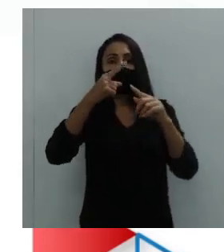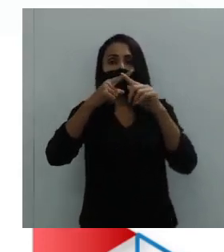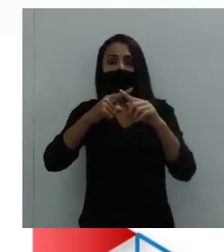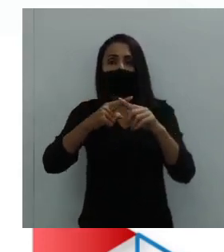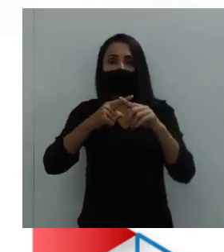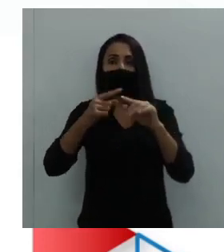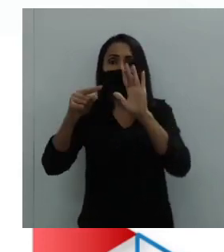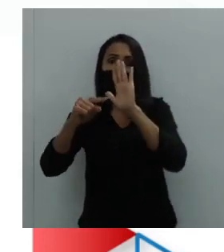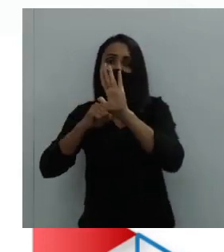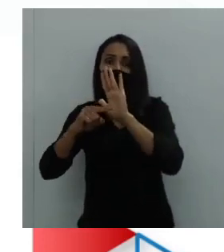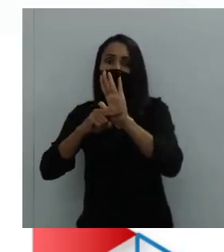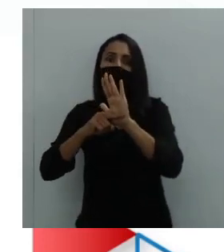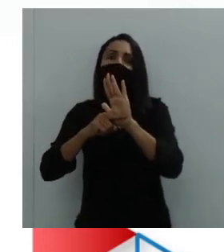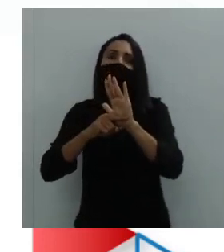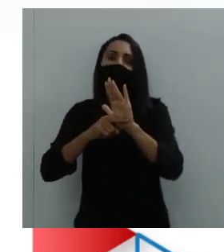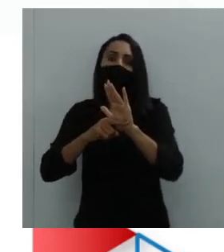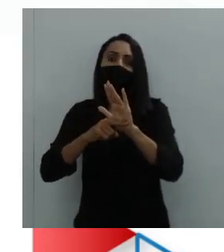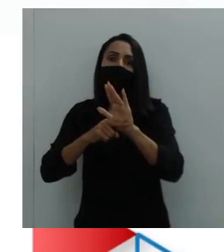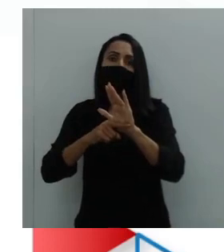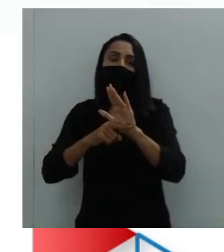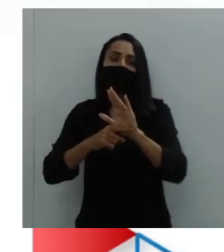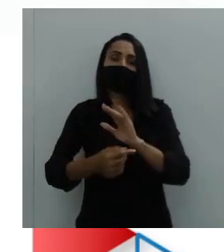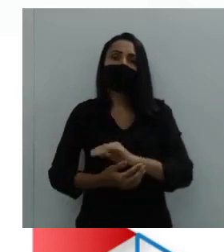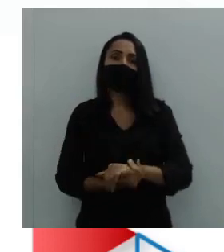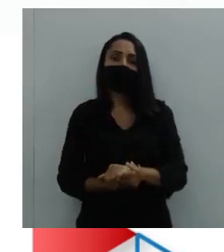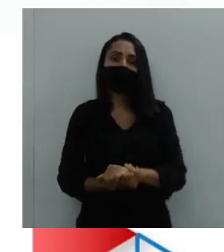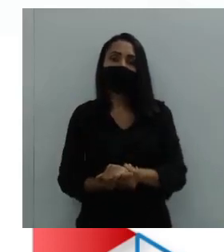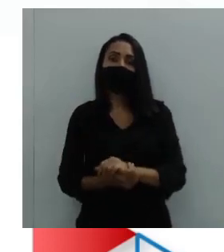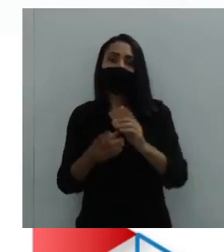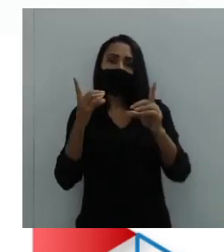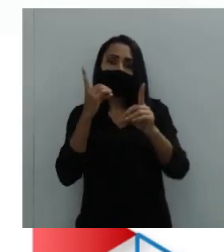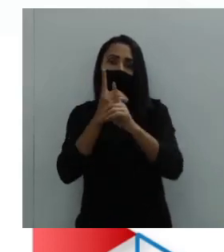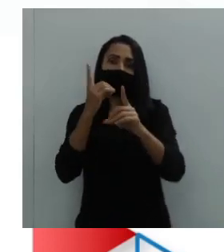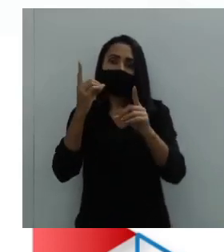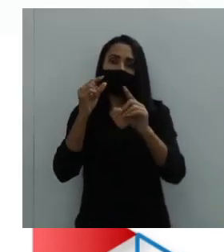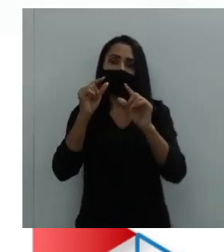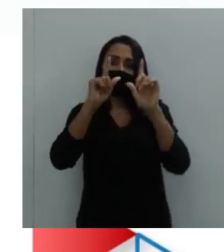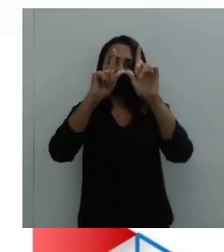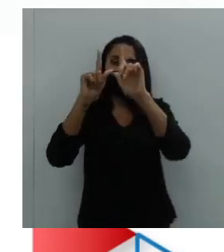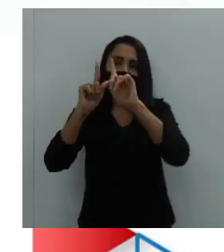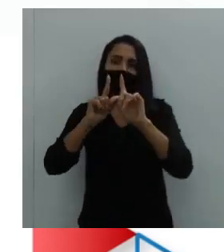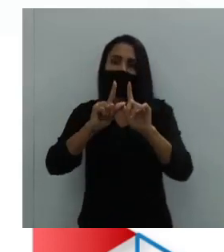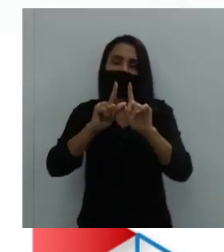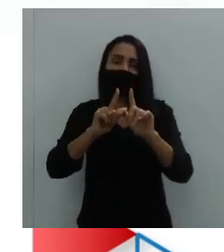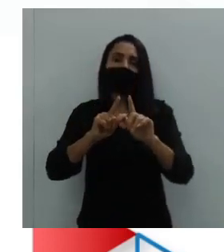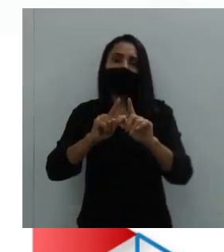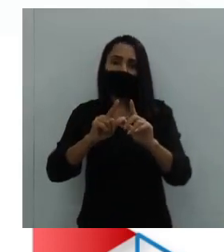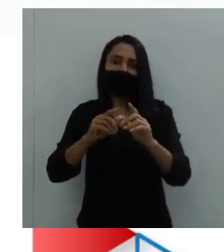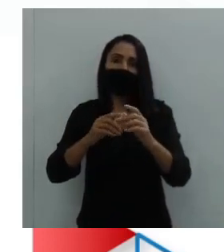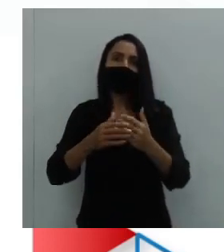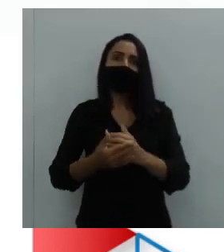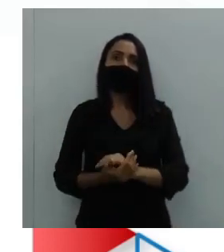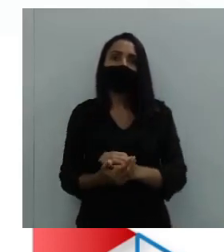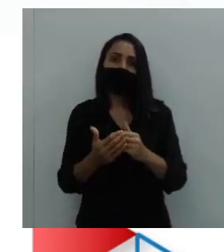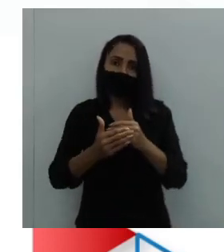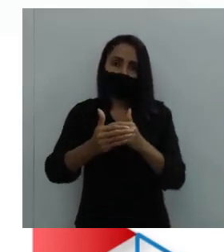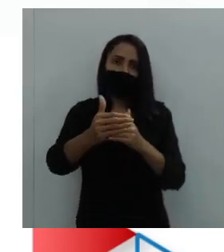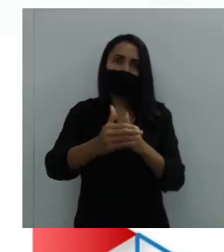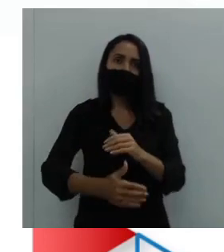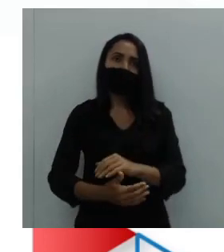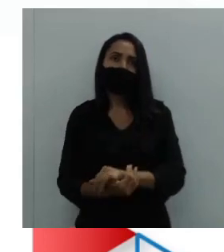negativo, eu também procuro ou encontro ele em outro quadrante. A gente vai ver mais à frente, tá bom? Segue comigo aí,